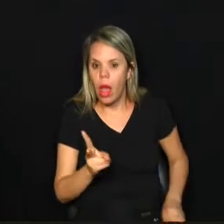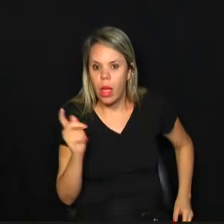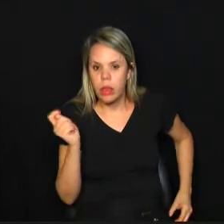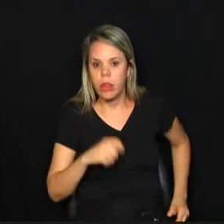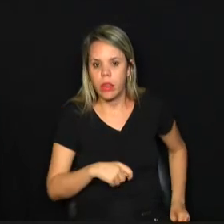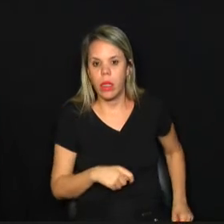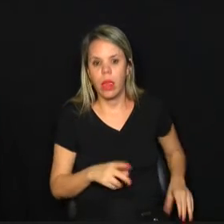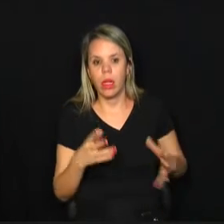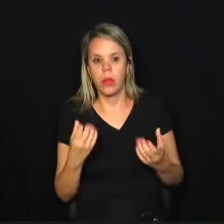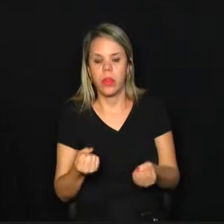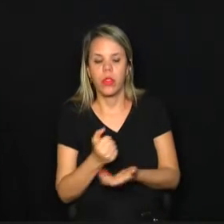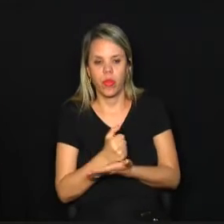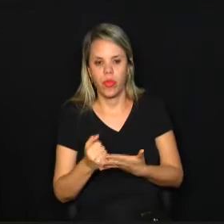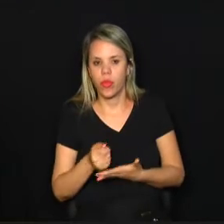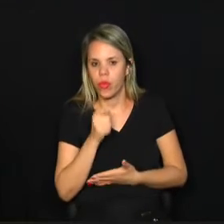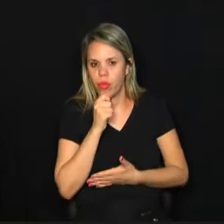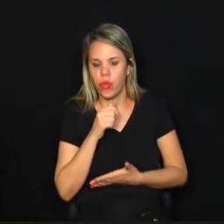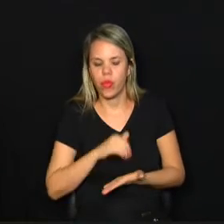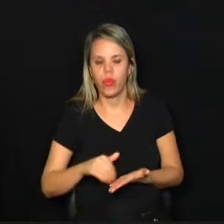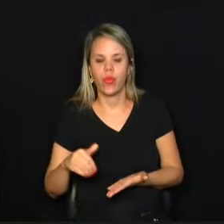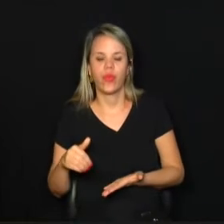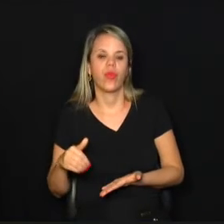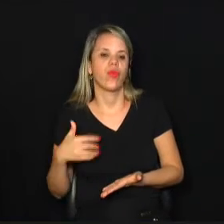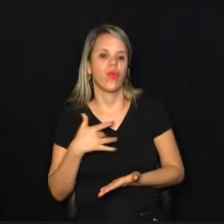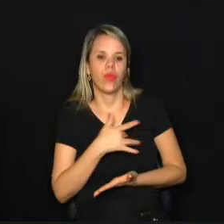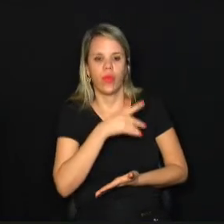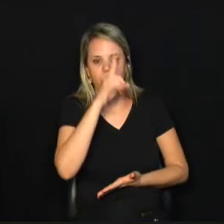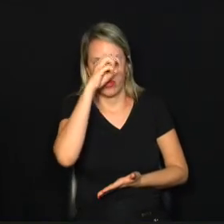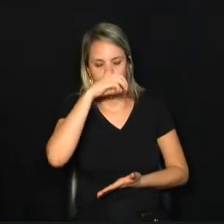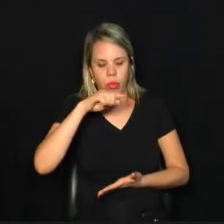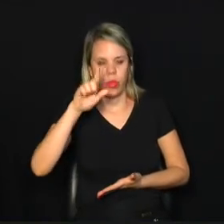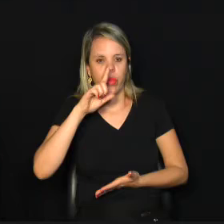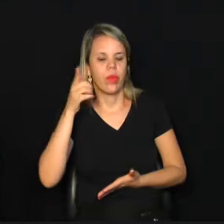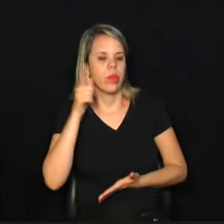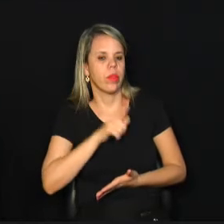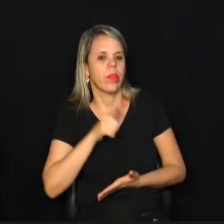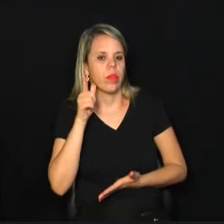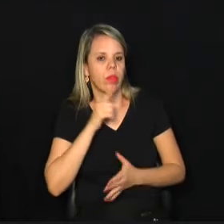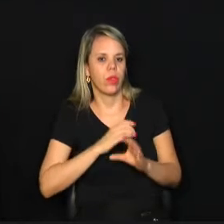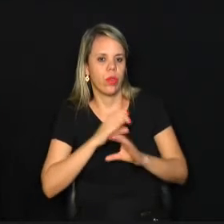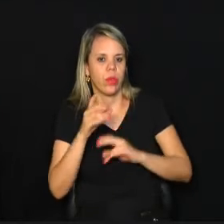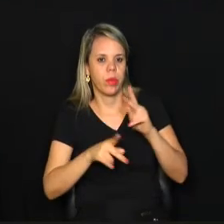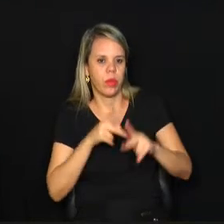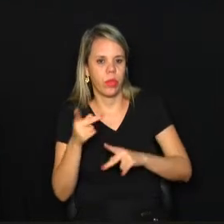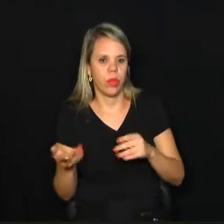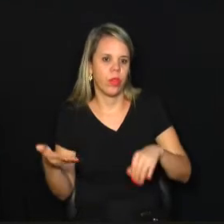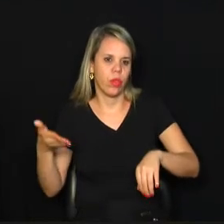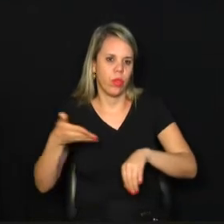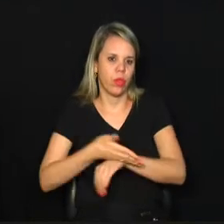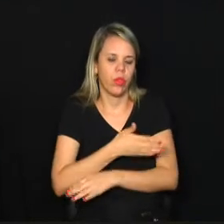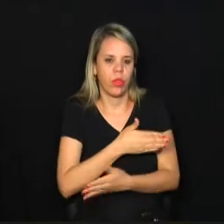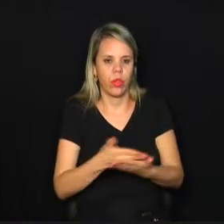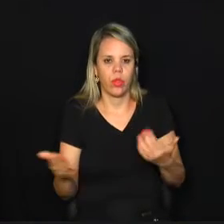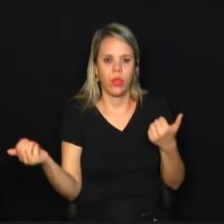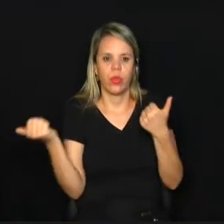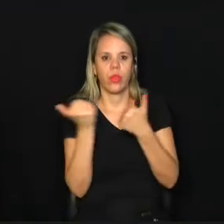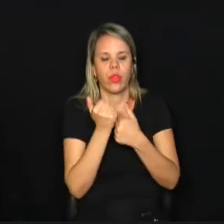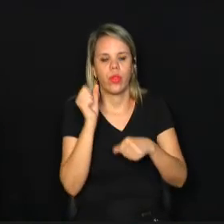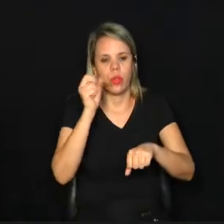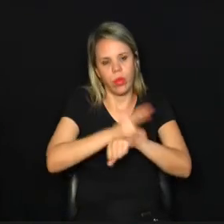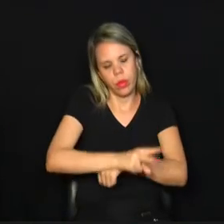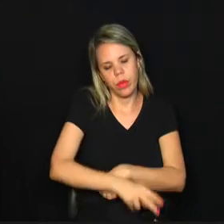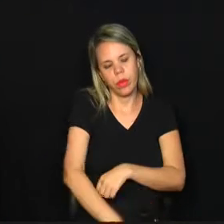própria Secretaria de Saúde, agora a Rede Mário Gatti, está tentando resgatar os concursados para tentar preencher algumas